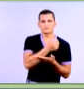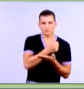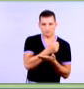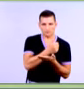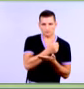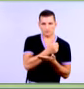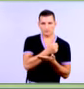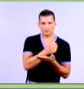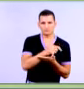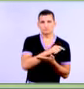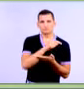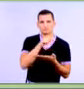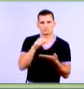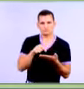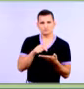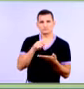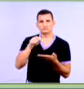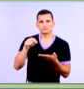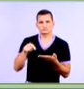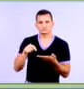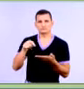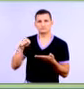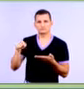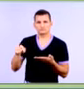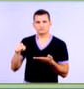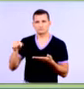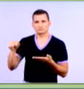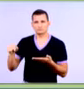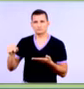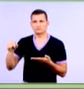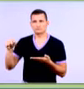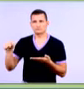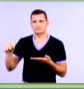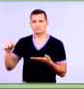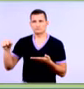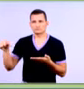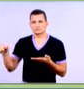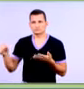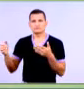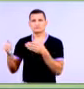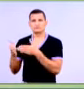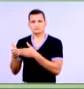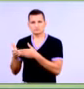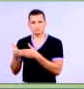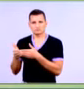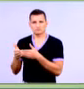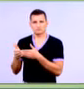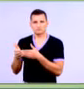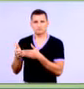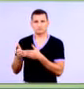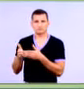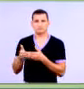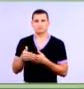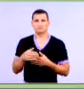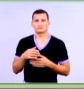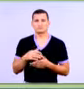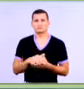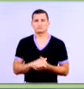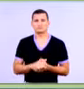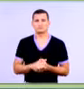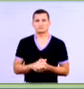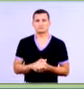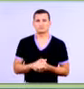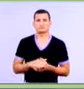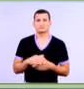eu vou acessando o próximo, vou acessando o próximo até chegar no último. Então você vê que ela dá